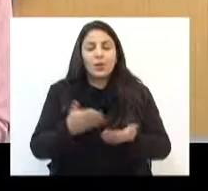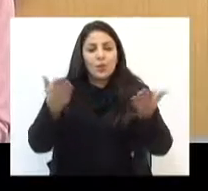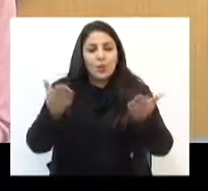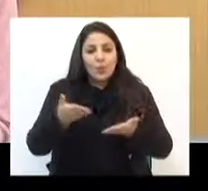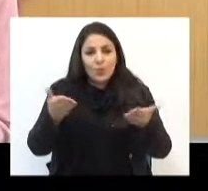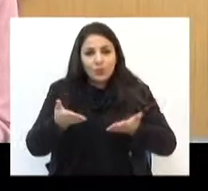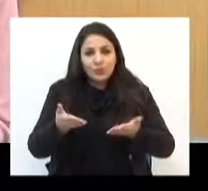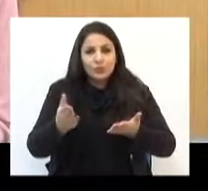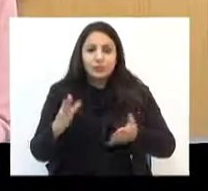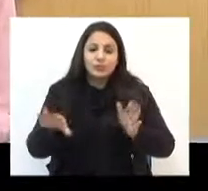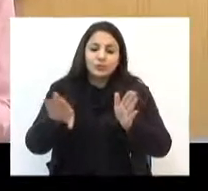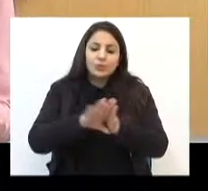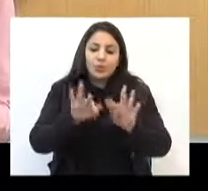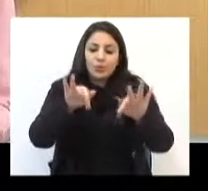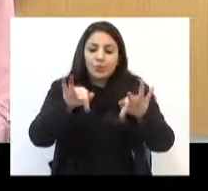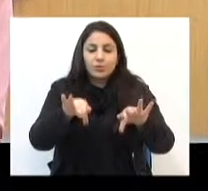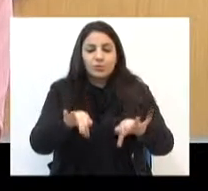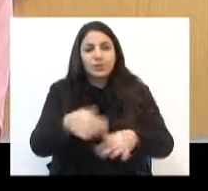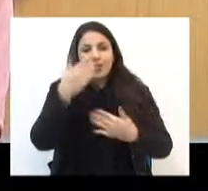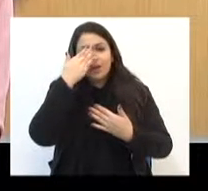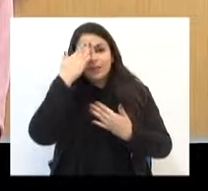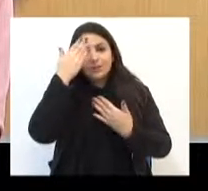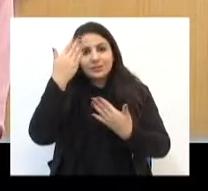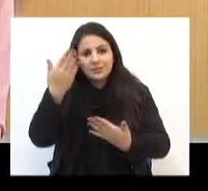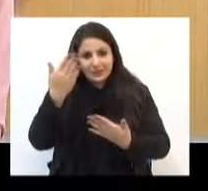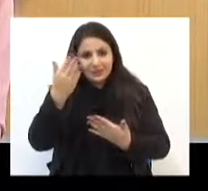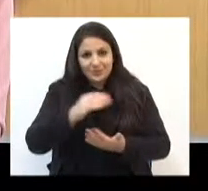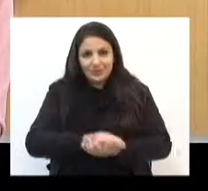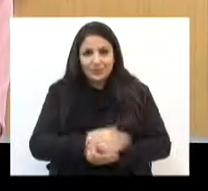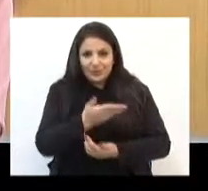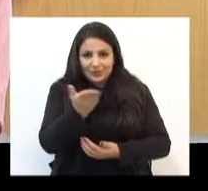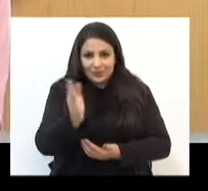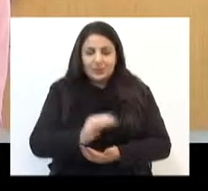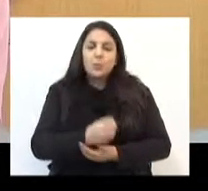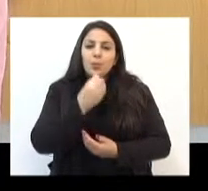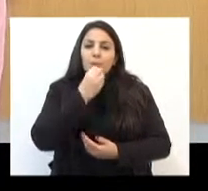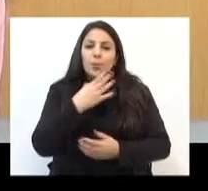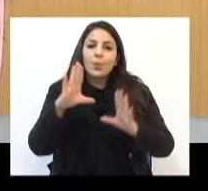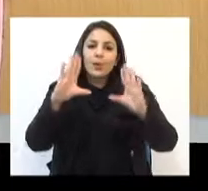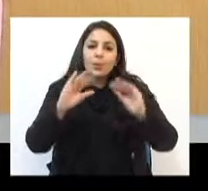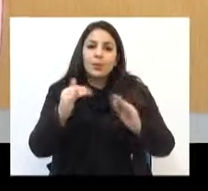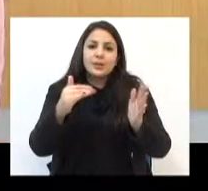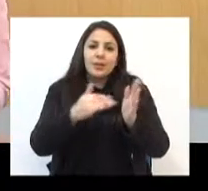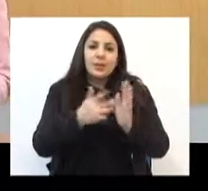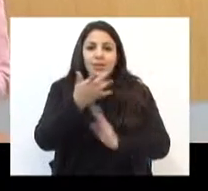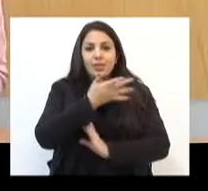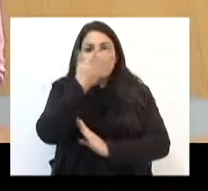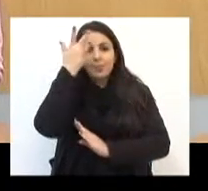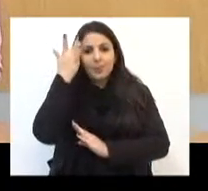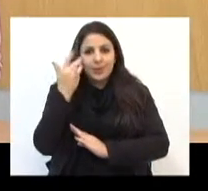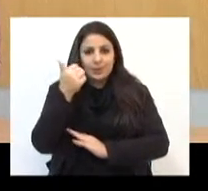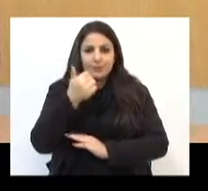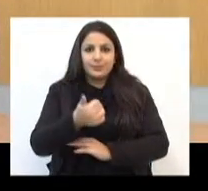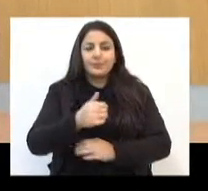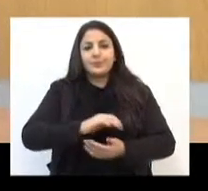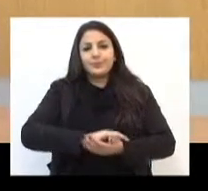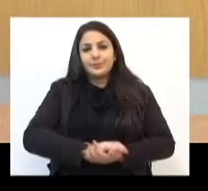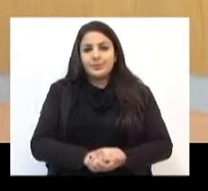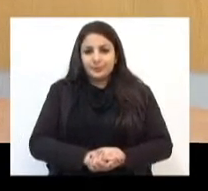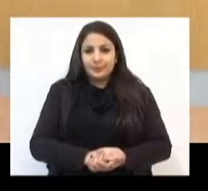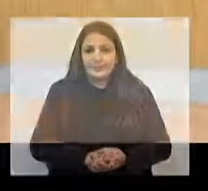propondo. Né? Nós queremos segurança para esse tipo de proteção da comunidade. Vereador